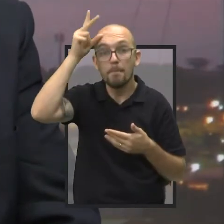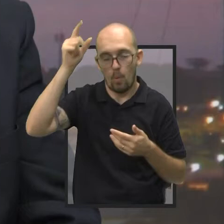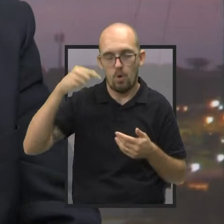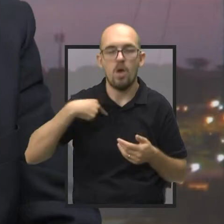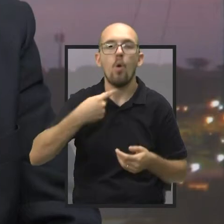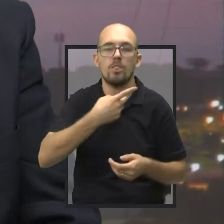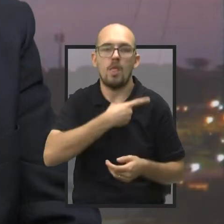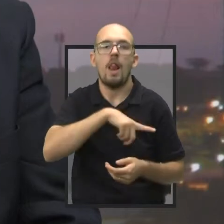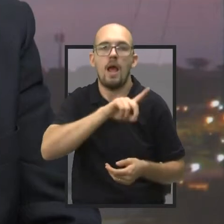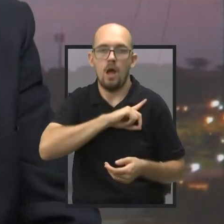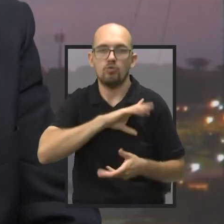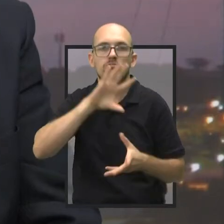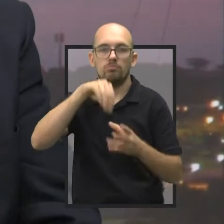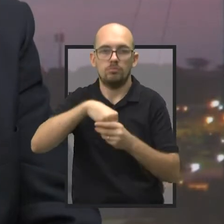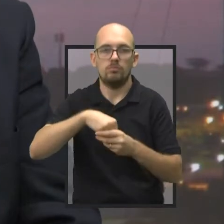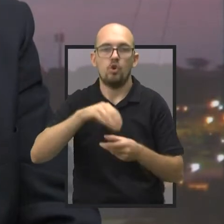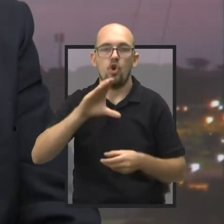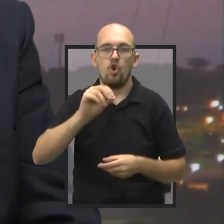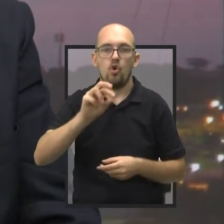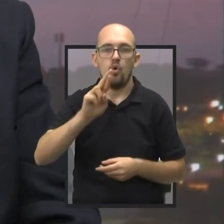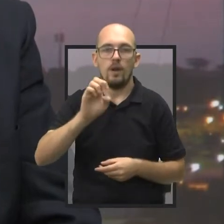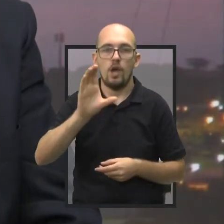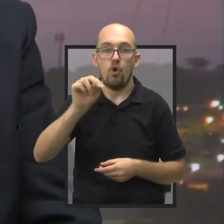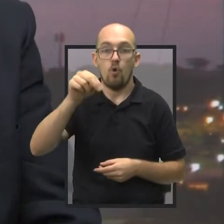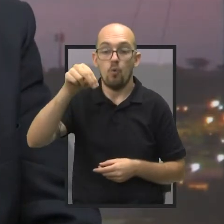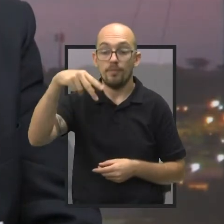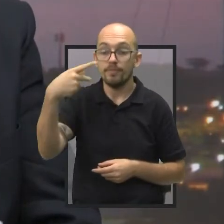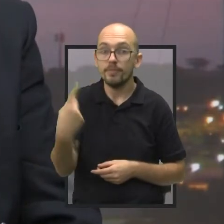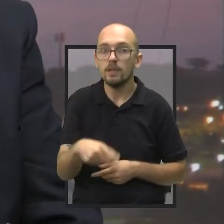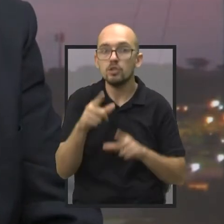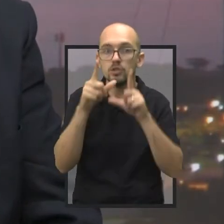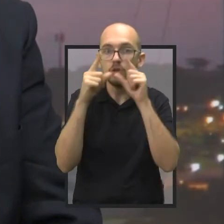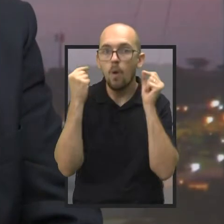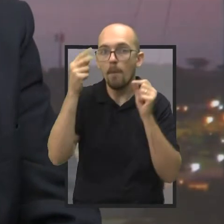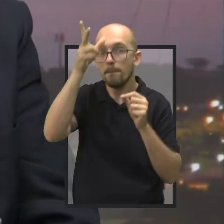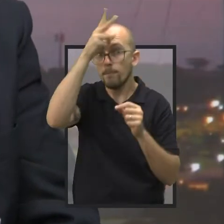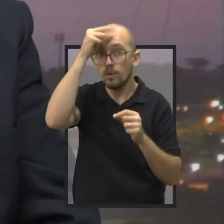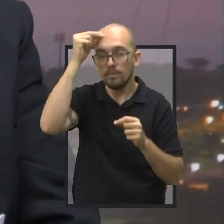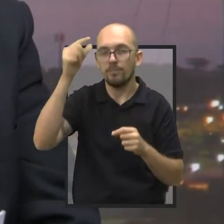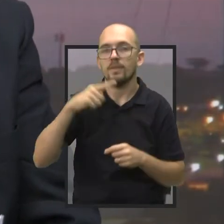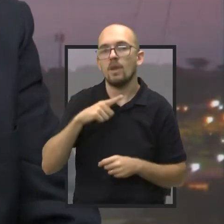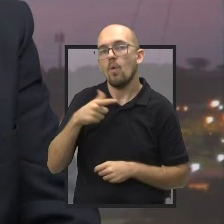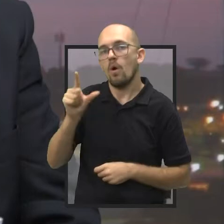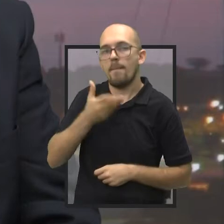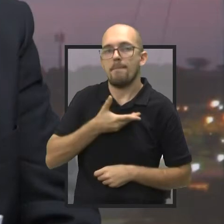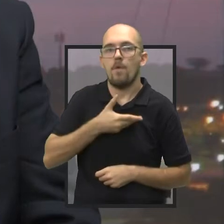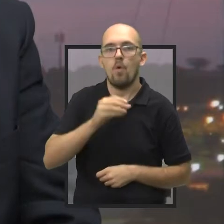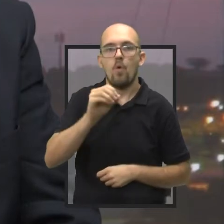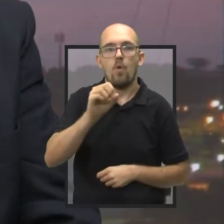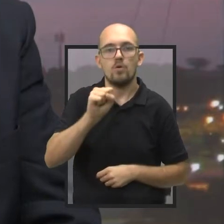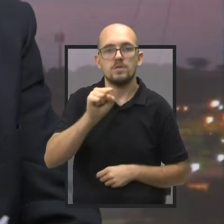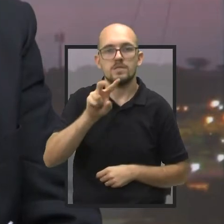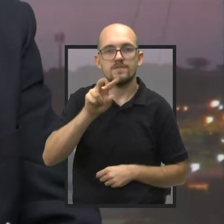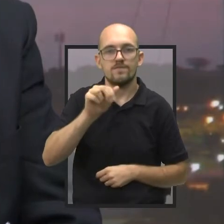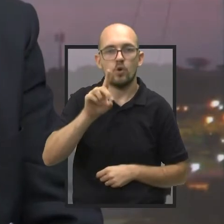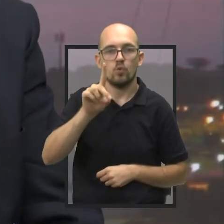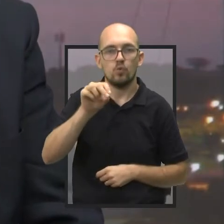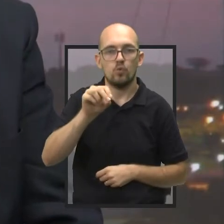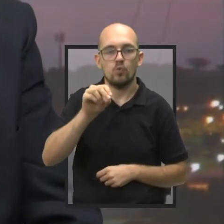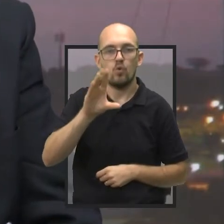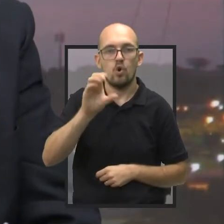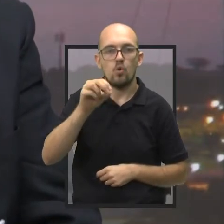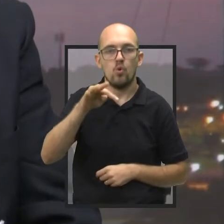Conselho do Corecon Municipal. Temos também o colega Oswaldo Contador Júnior, mais conhecido